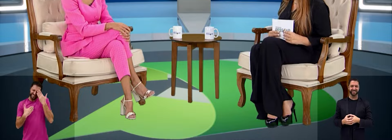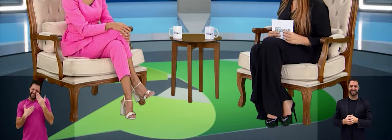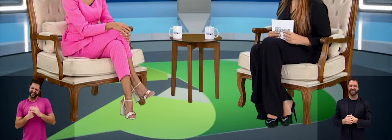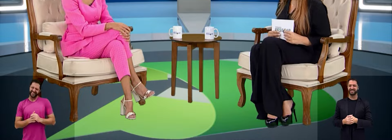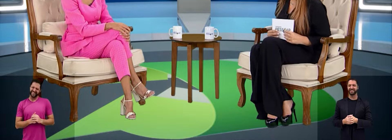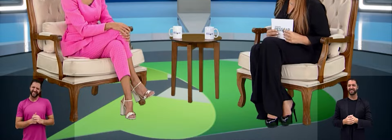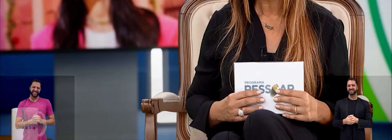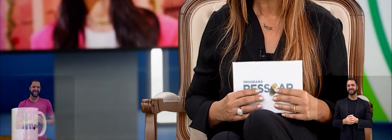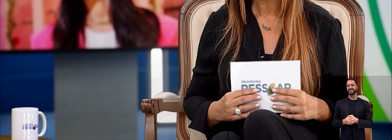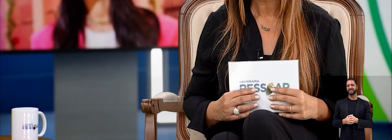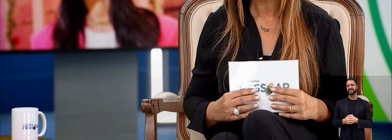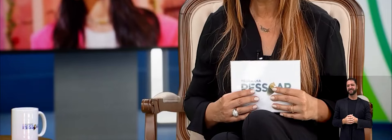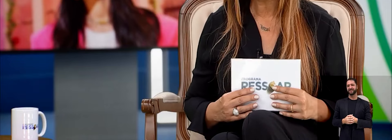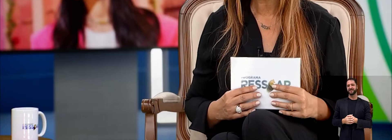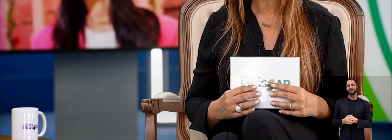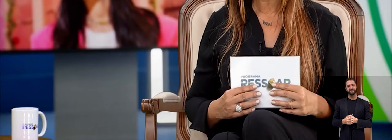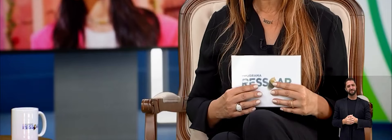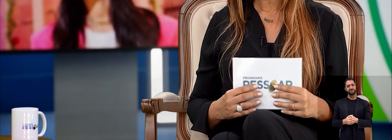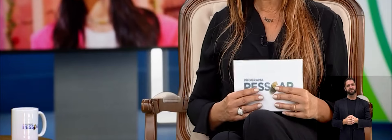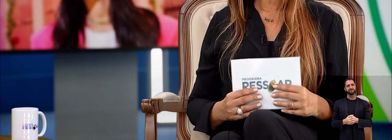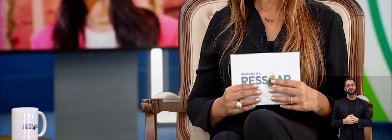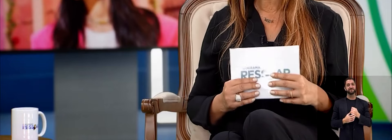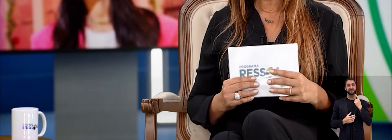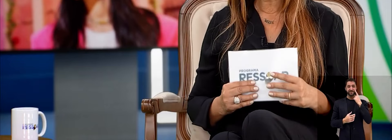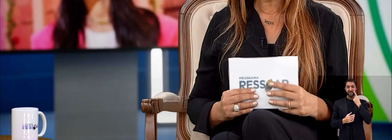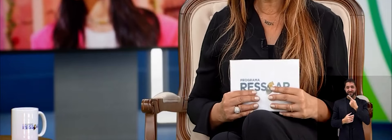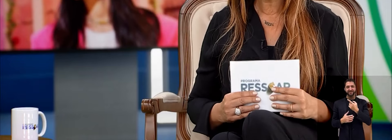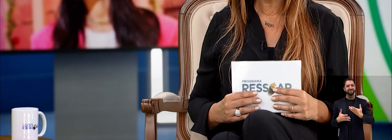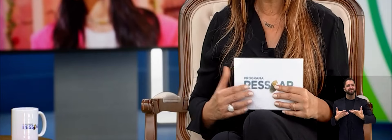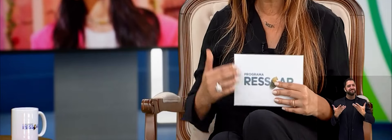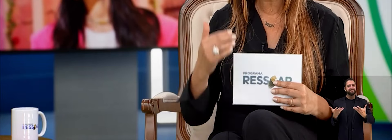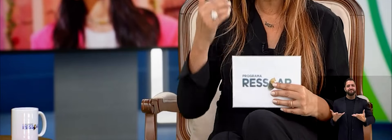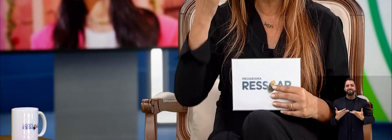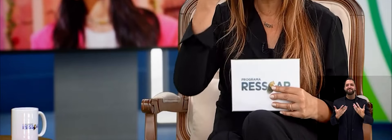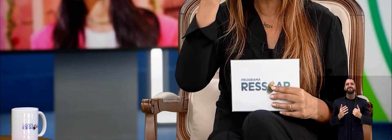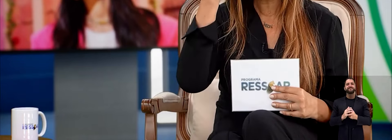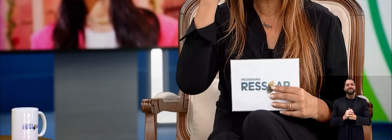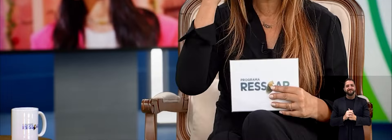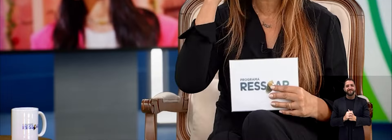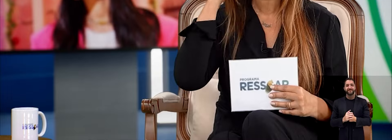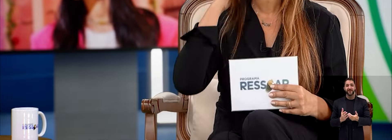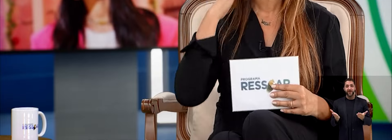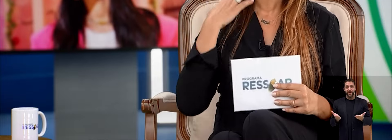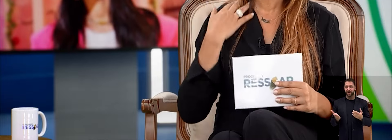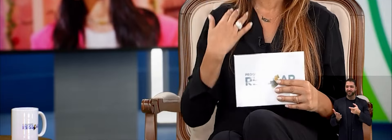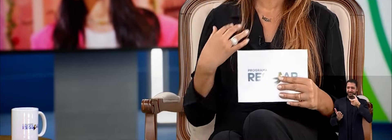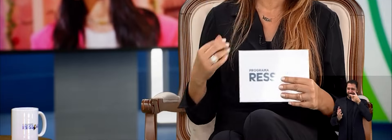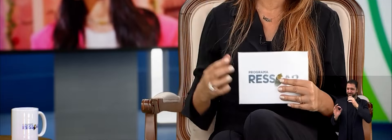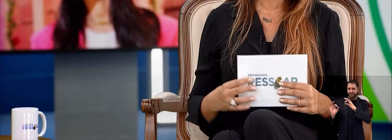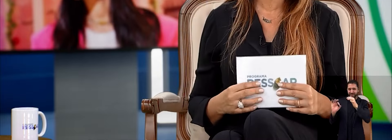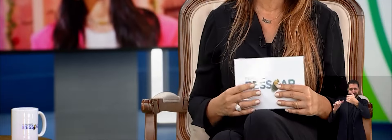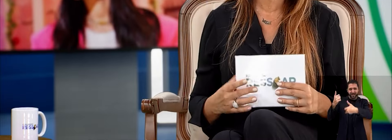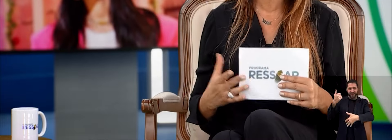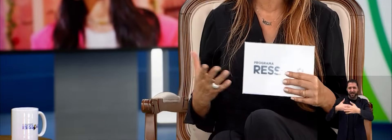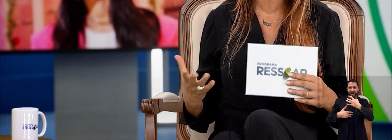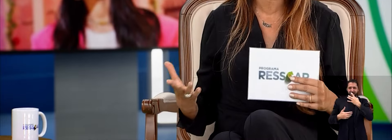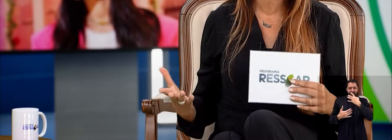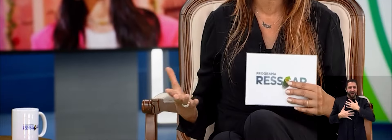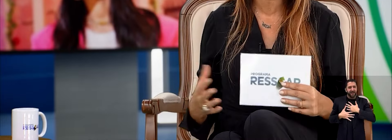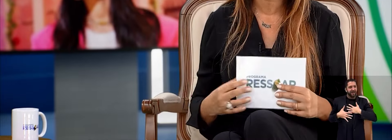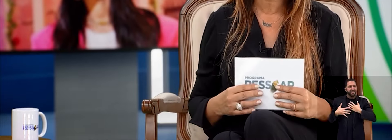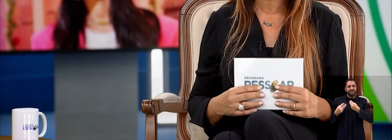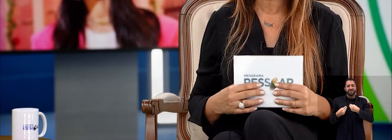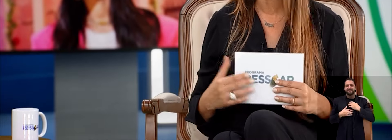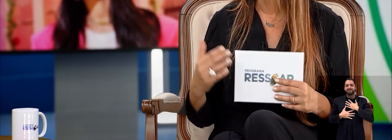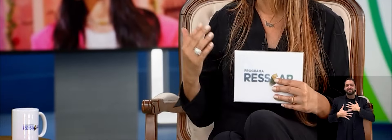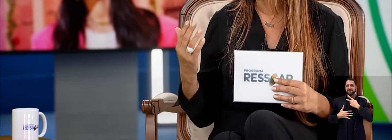Obrigada. Gente... Que alegria, né? A gente sai hoje daqui, com certeza,